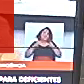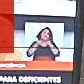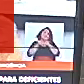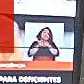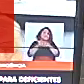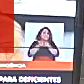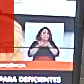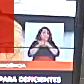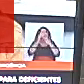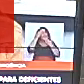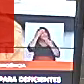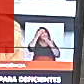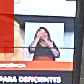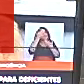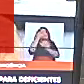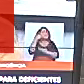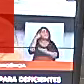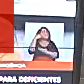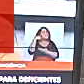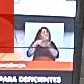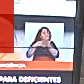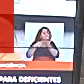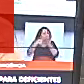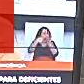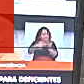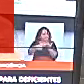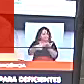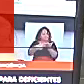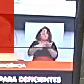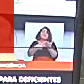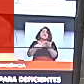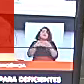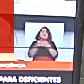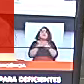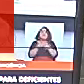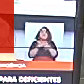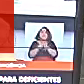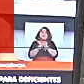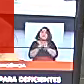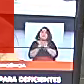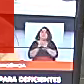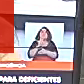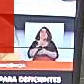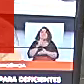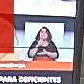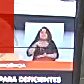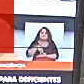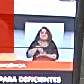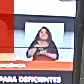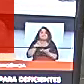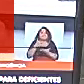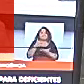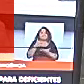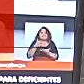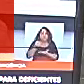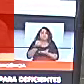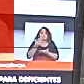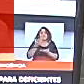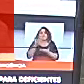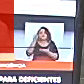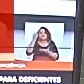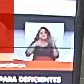deputados pelo convite e também a oportunidade também falar sobre esse importante direito fundamental da